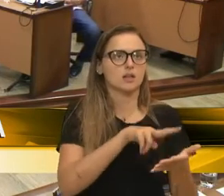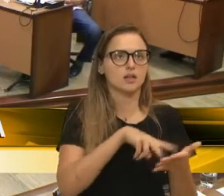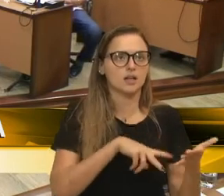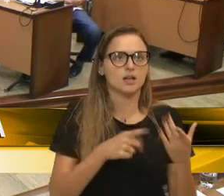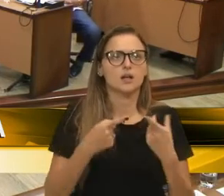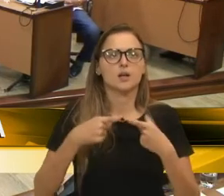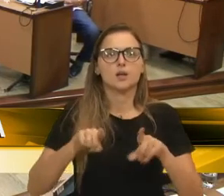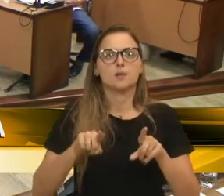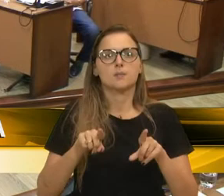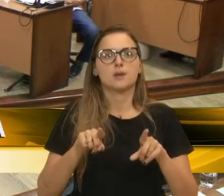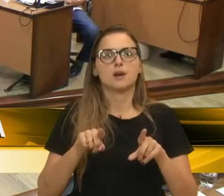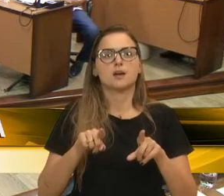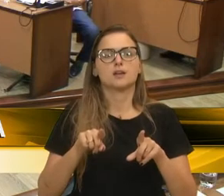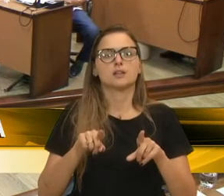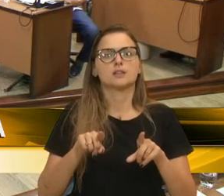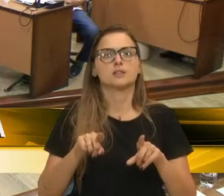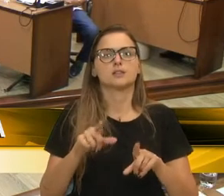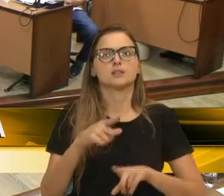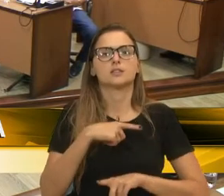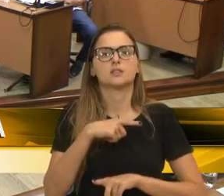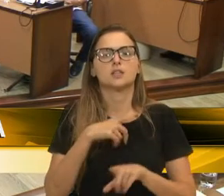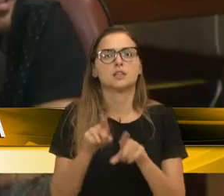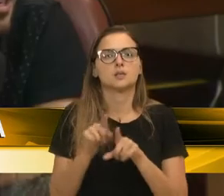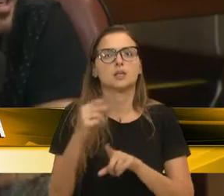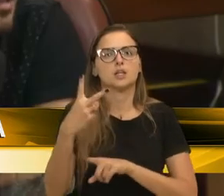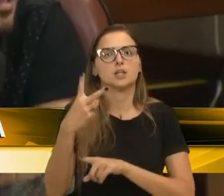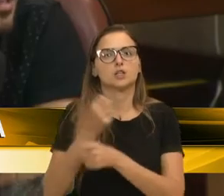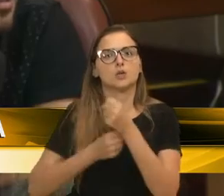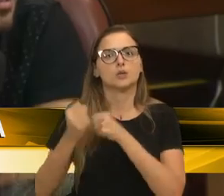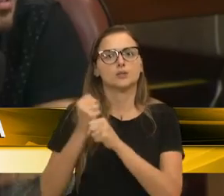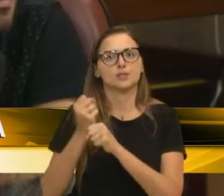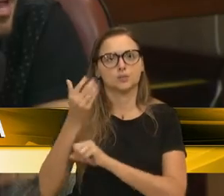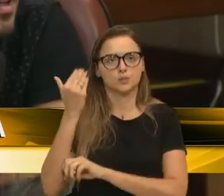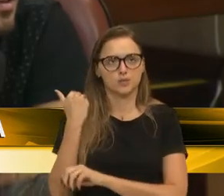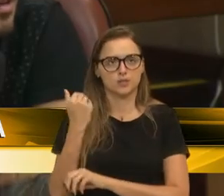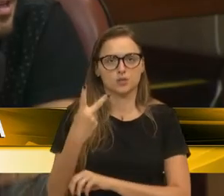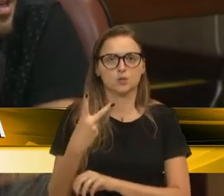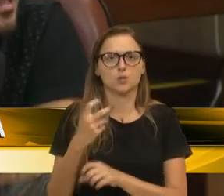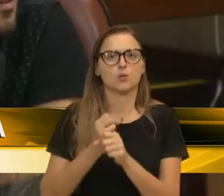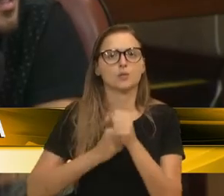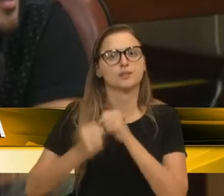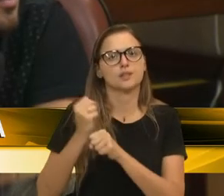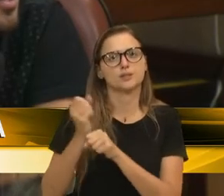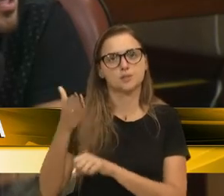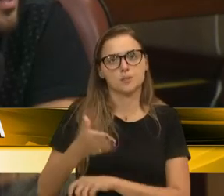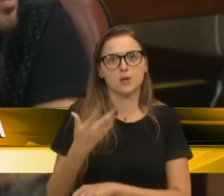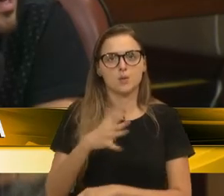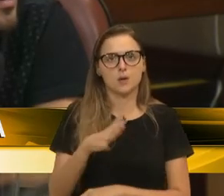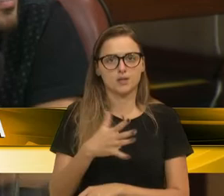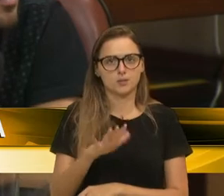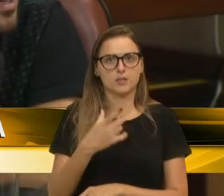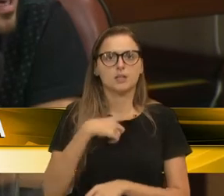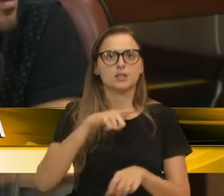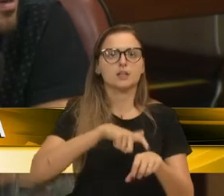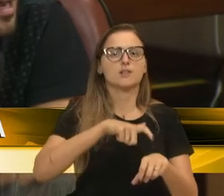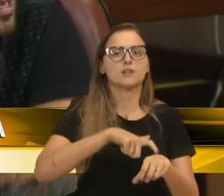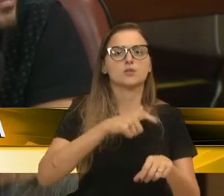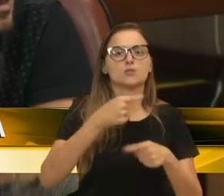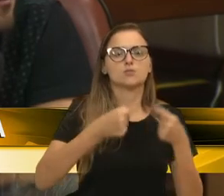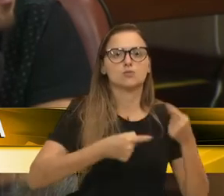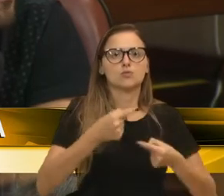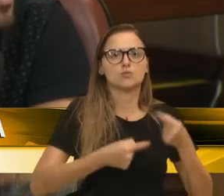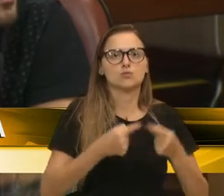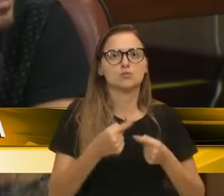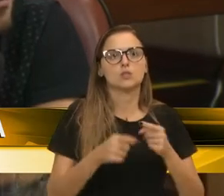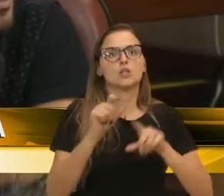vou entrar, vereador, é que há 2 anos atrás, 2 anos e meio, estava se discutindo em horário eleitoral a